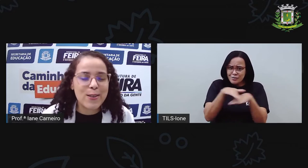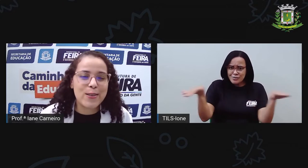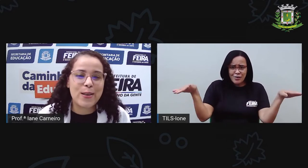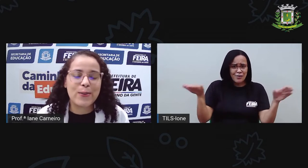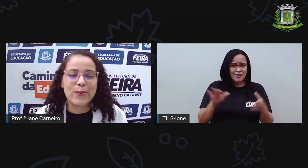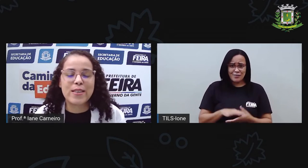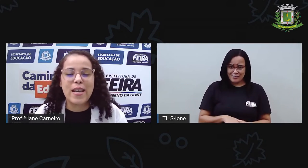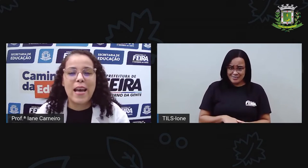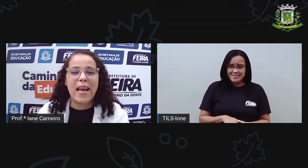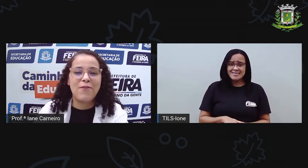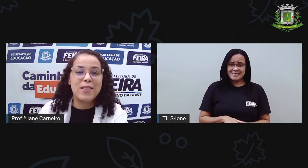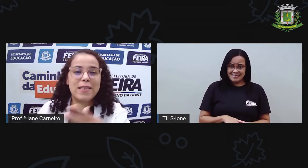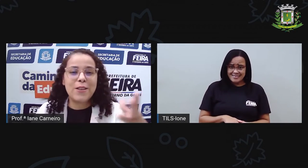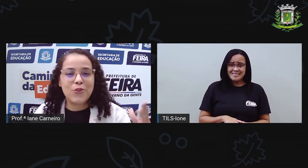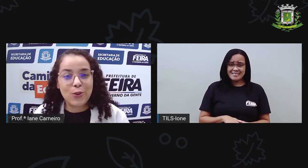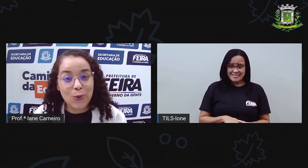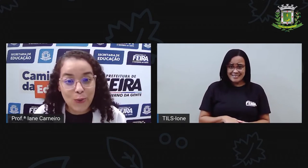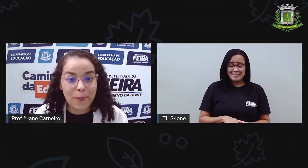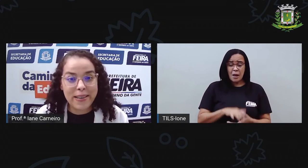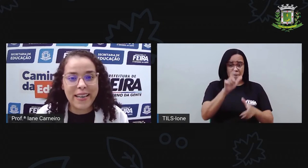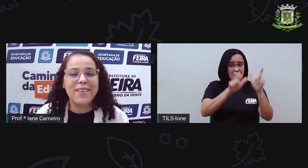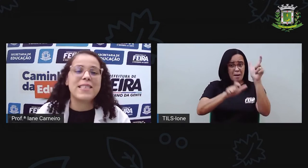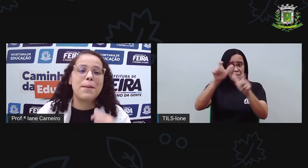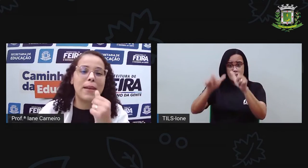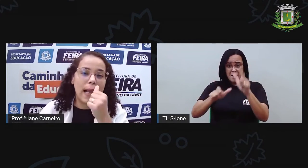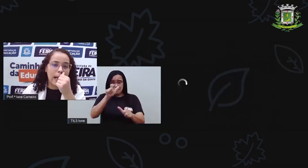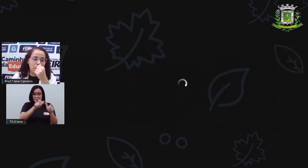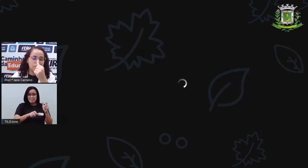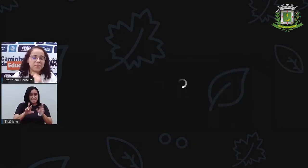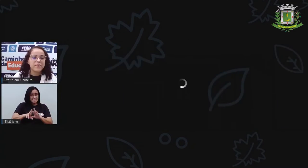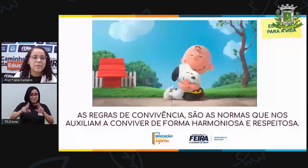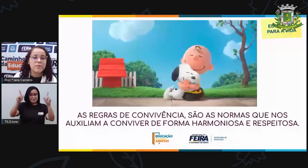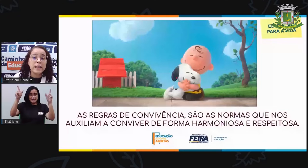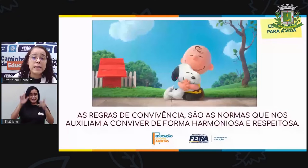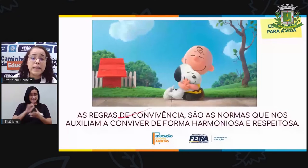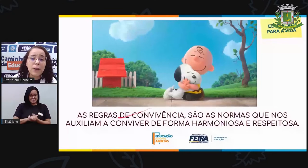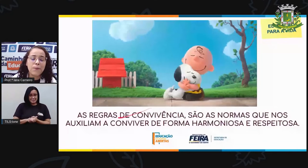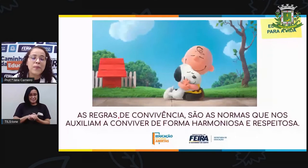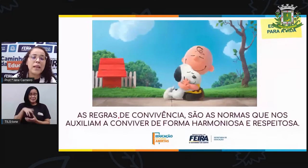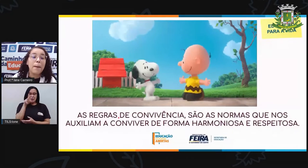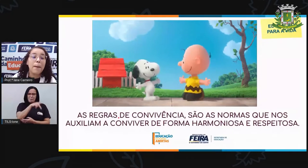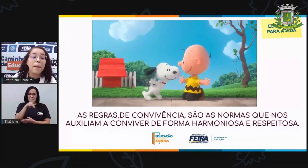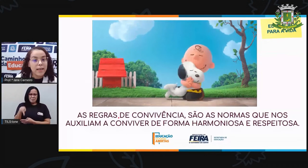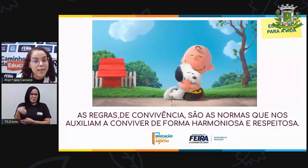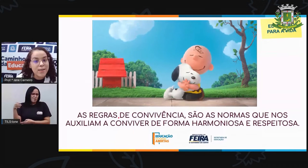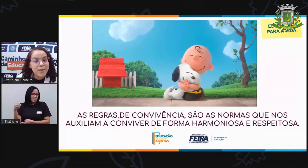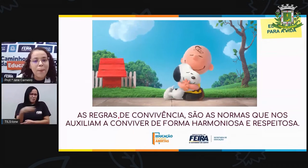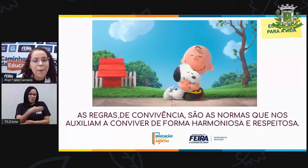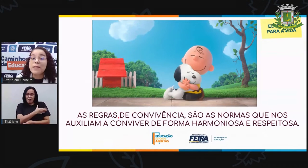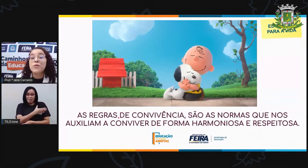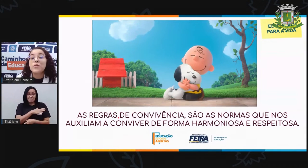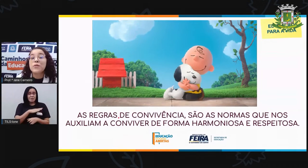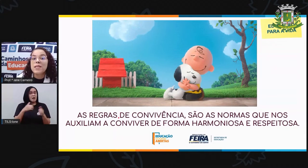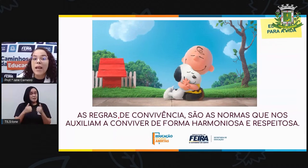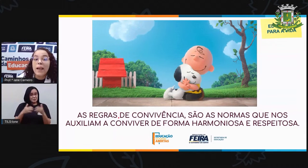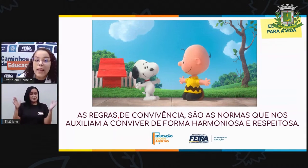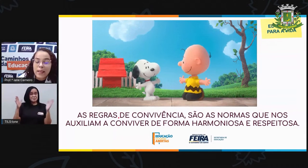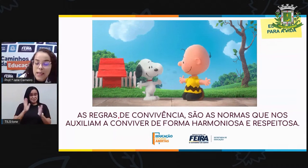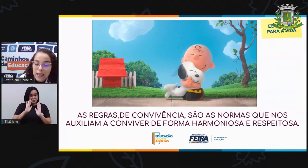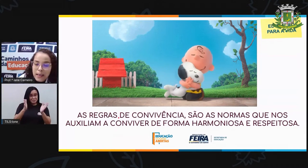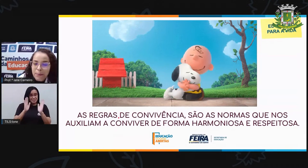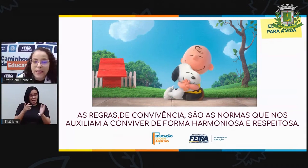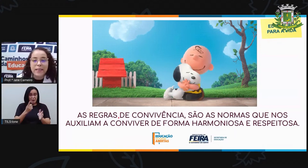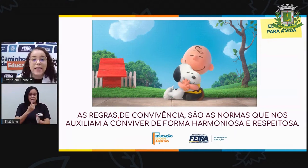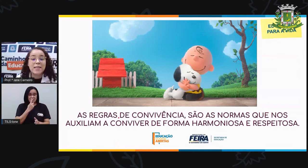pró, seus vizinhos de turma, né? Vai ser bem legal. Então, para isso, né, preciso que você